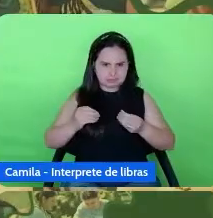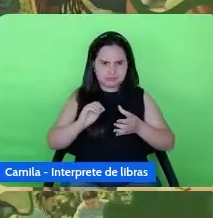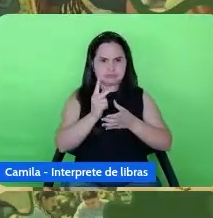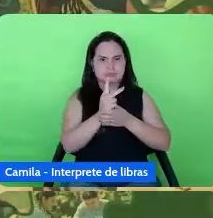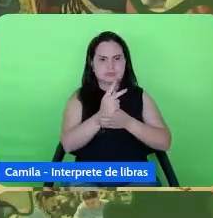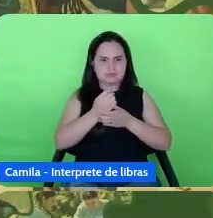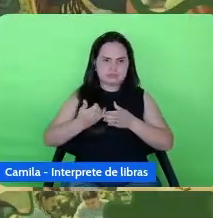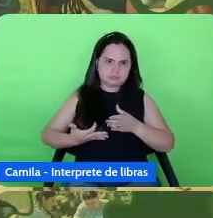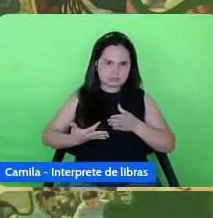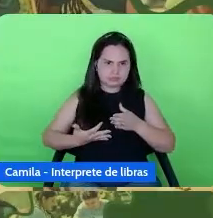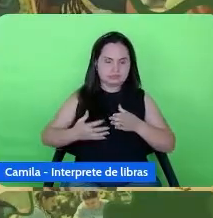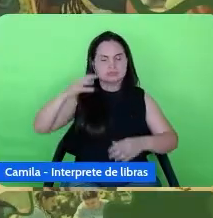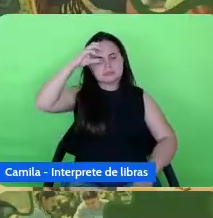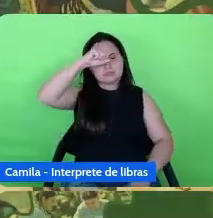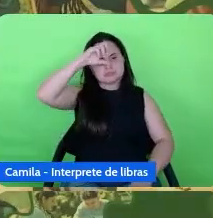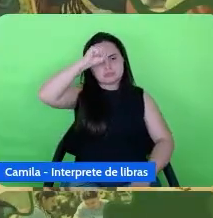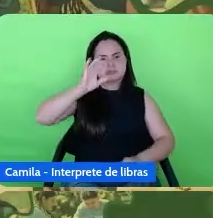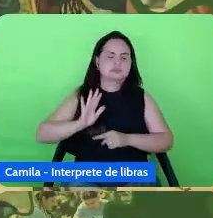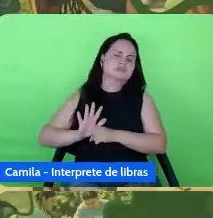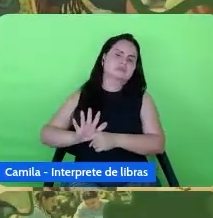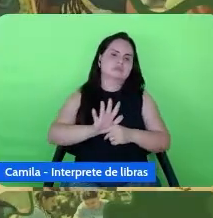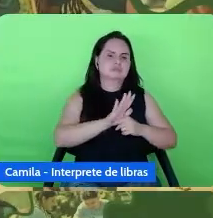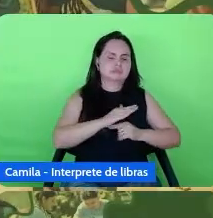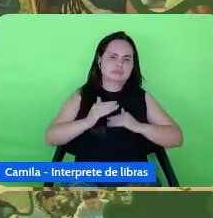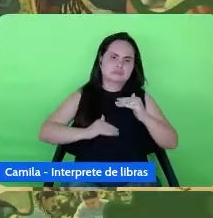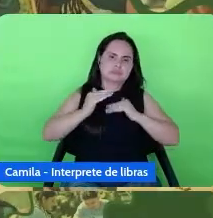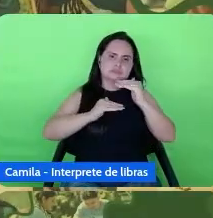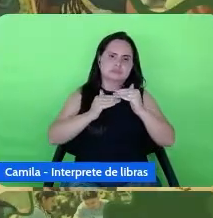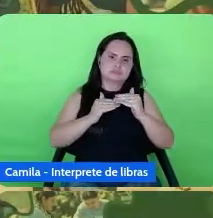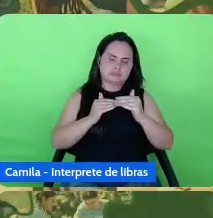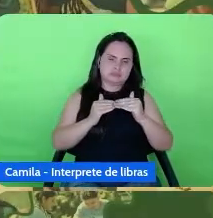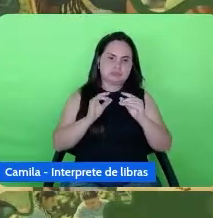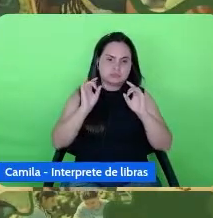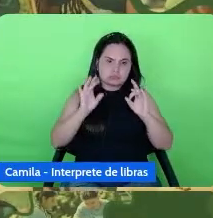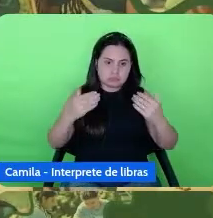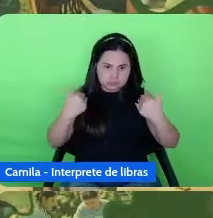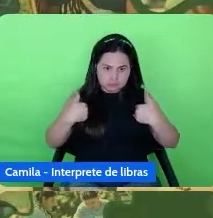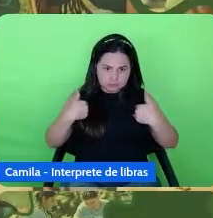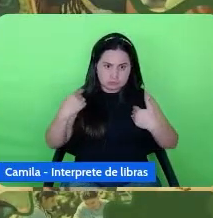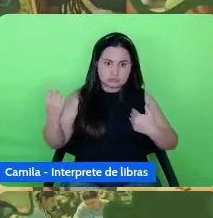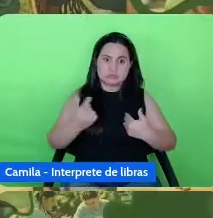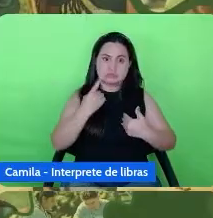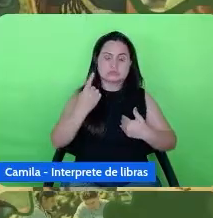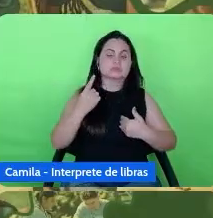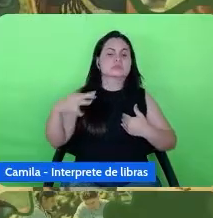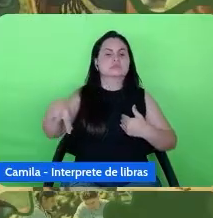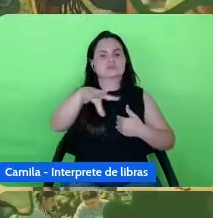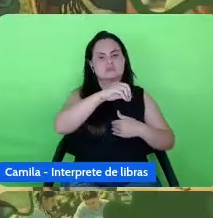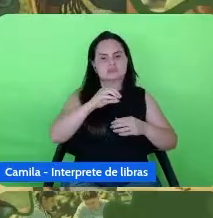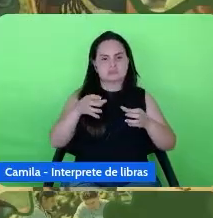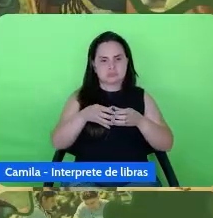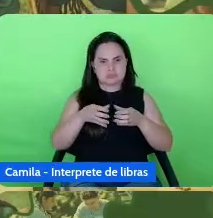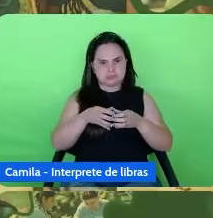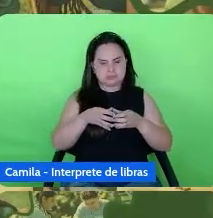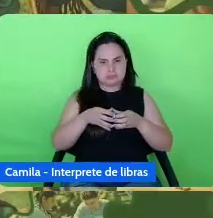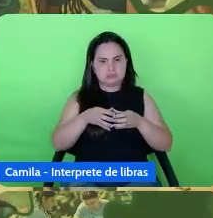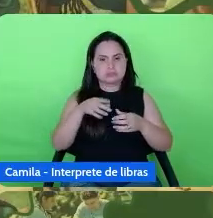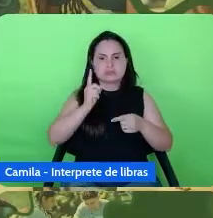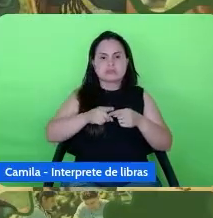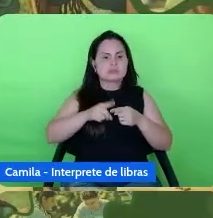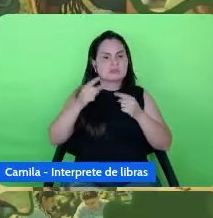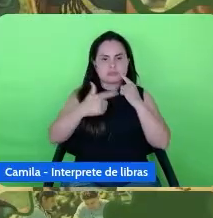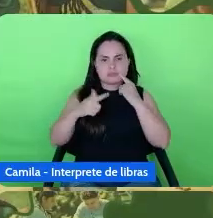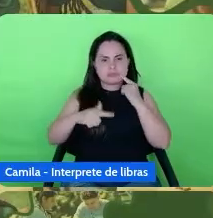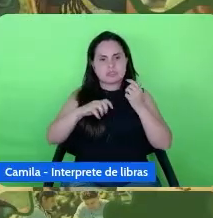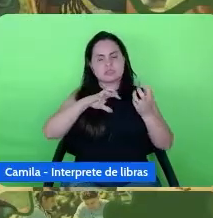mas aprender ajudando a construir soluções, não só para nós, mas para toda a coletividade. Porque não existe sustentabilidade